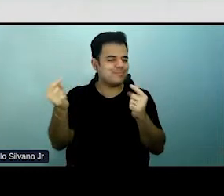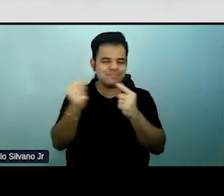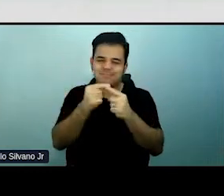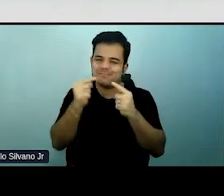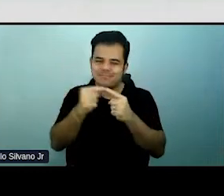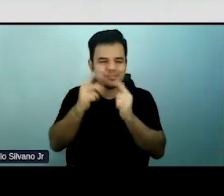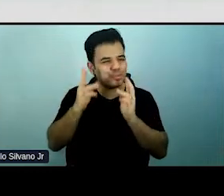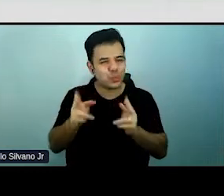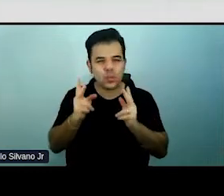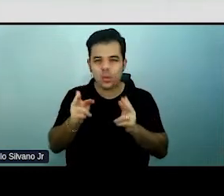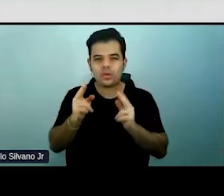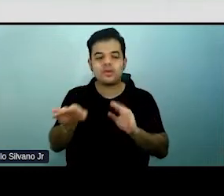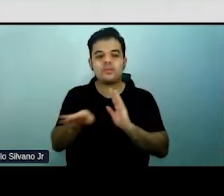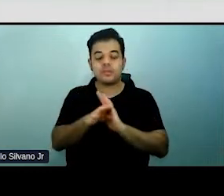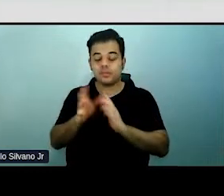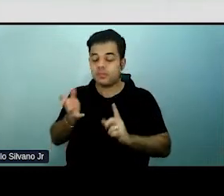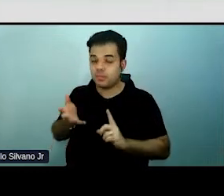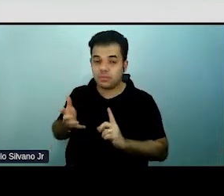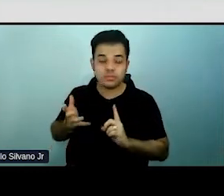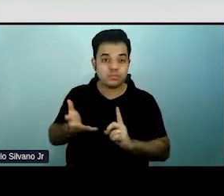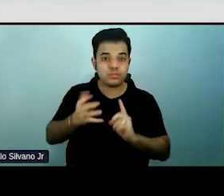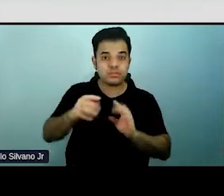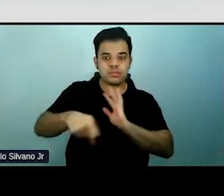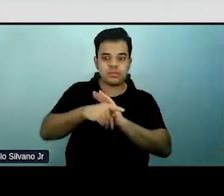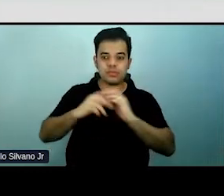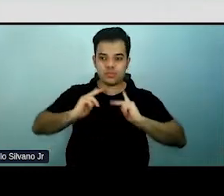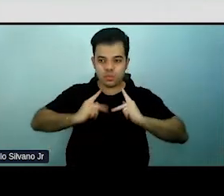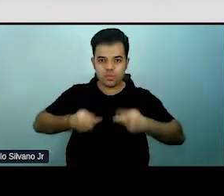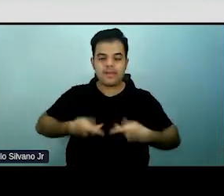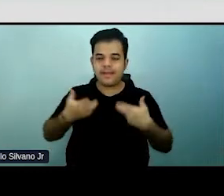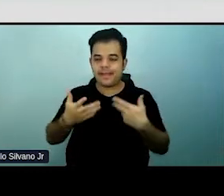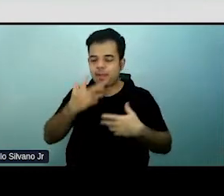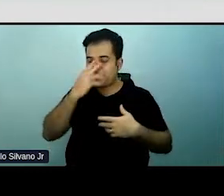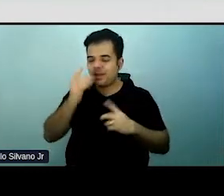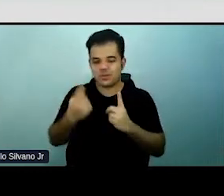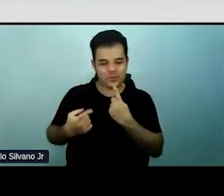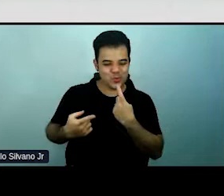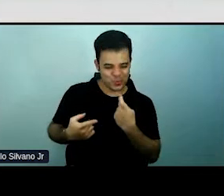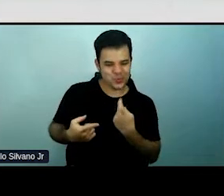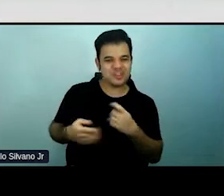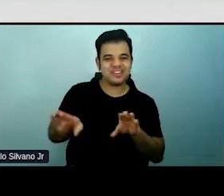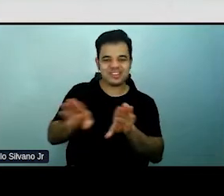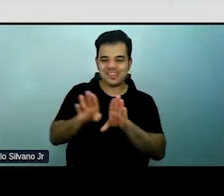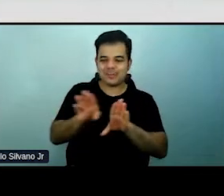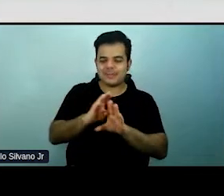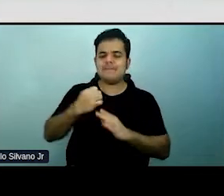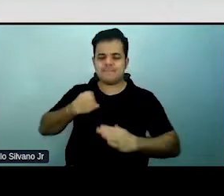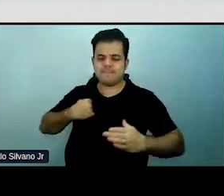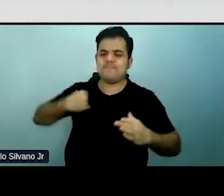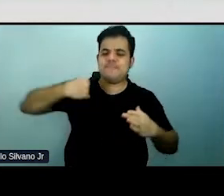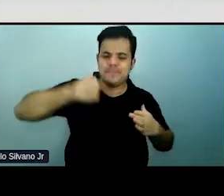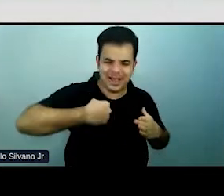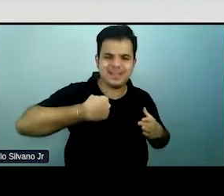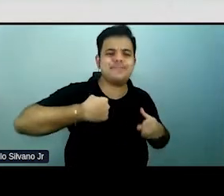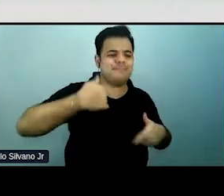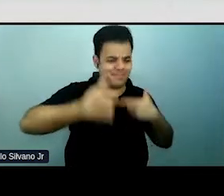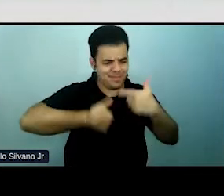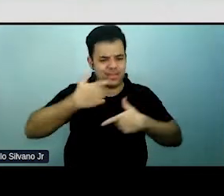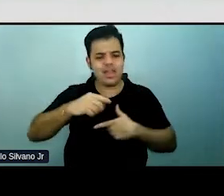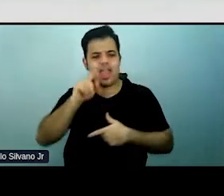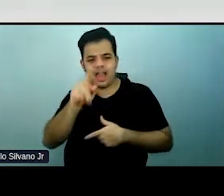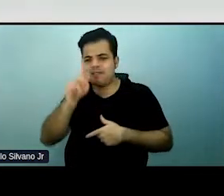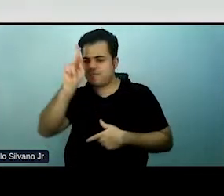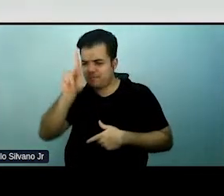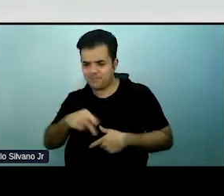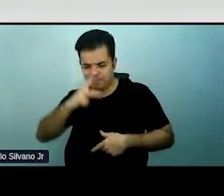dos os impulsos mais básicos do ser humano é o desejo de se sentir único e de pertencer. Então, ele como uma pessoa, indivíduo, e